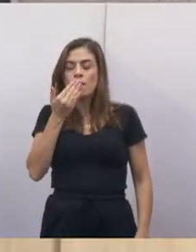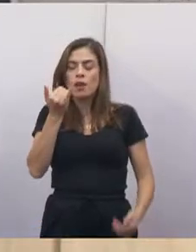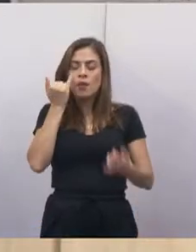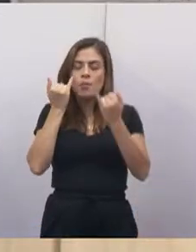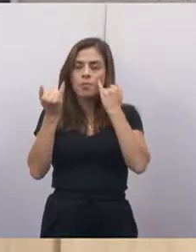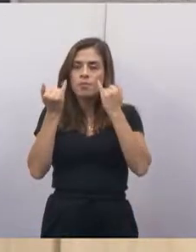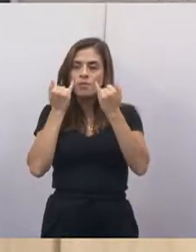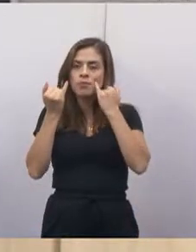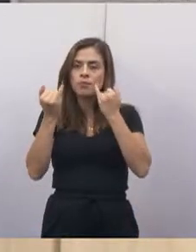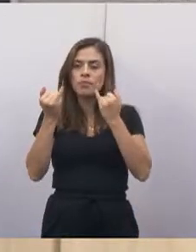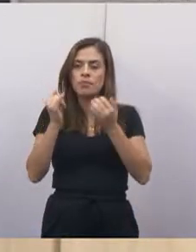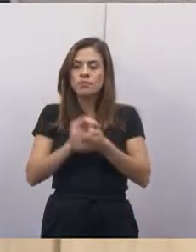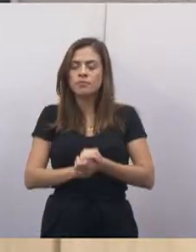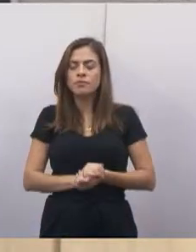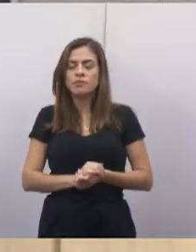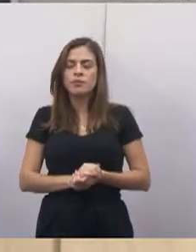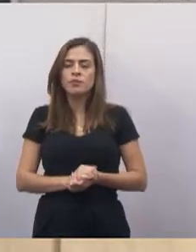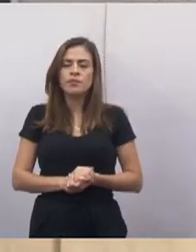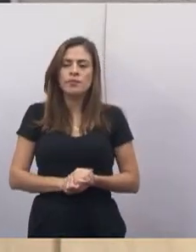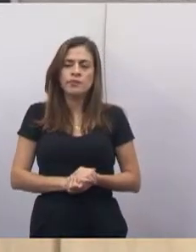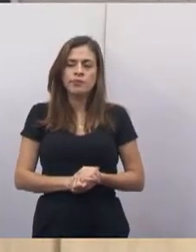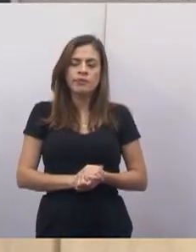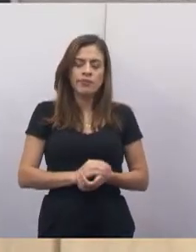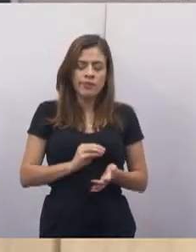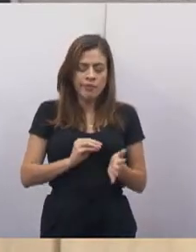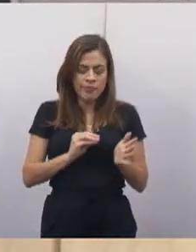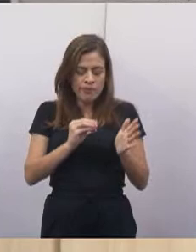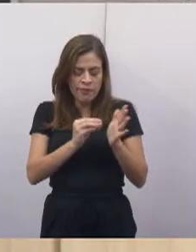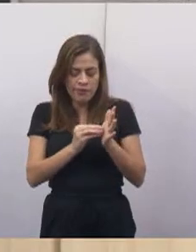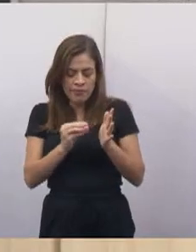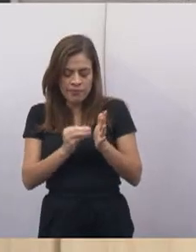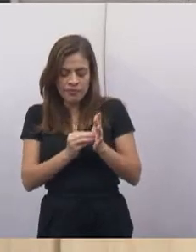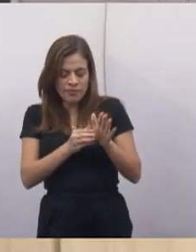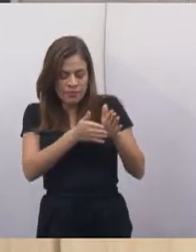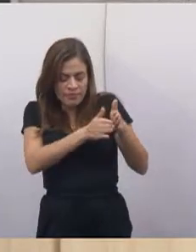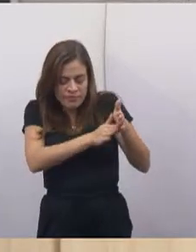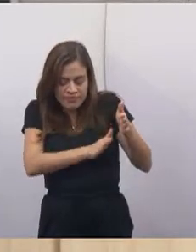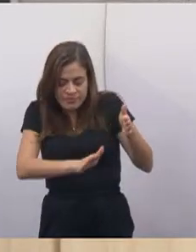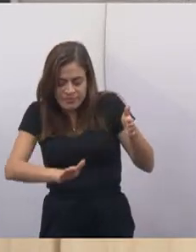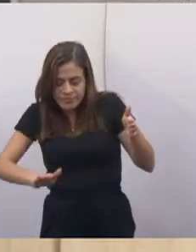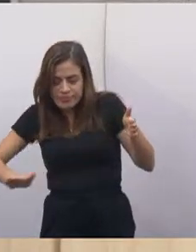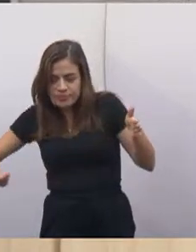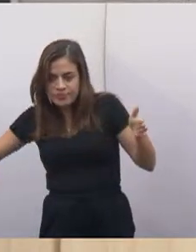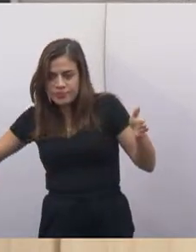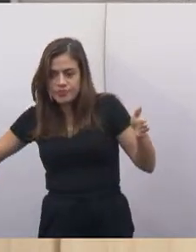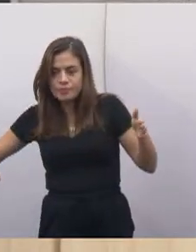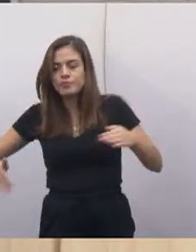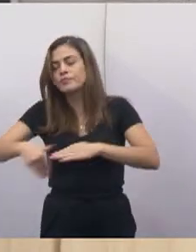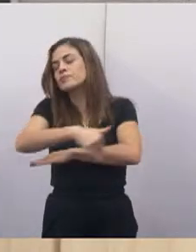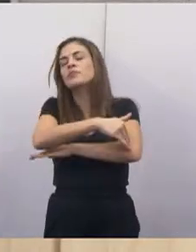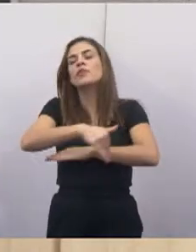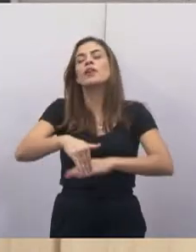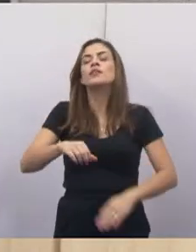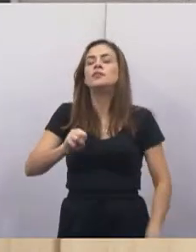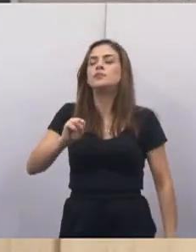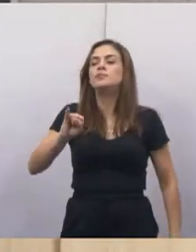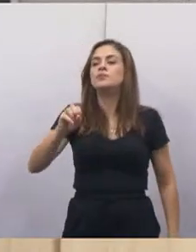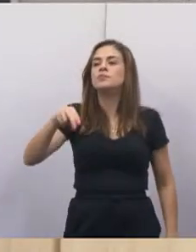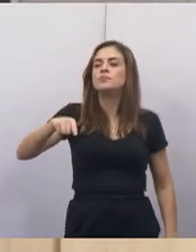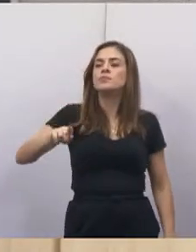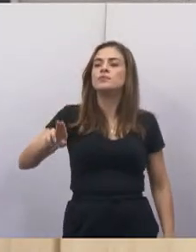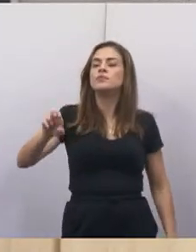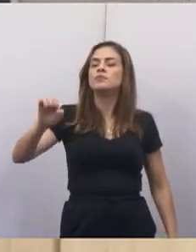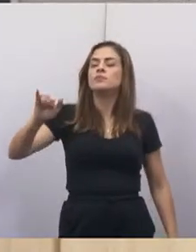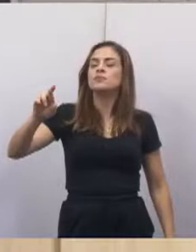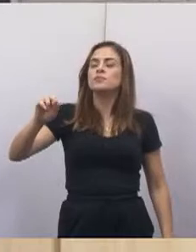de informação sobre a falta de rebaixamento da faixa de pedestre na Avenida Siqueira Campos, em frente